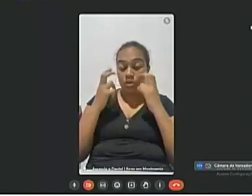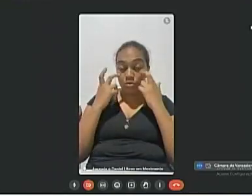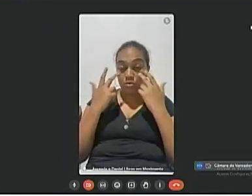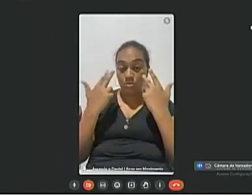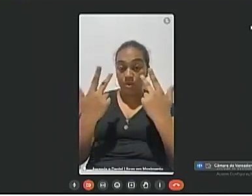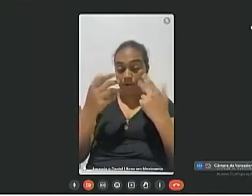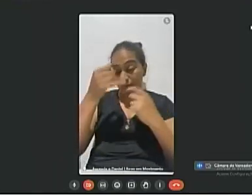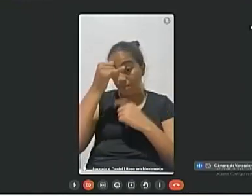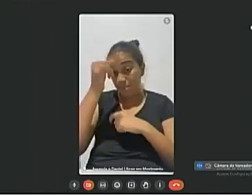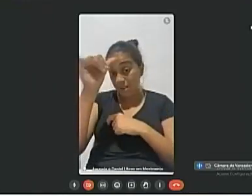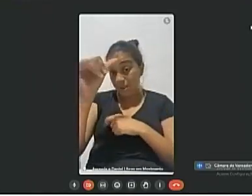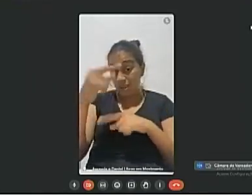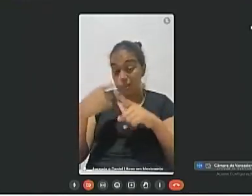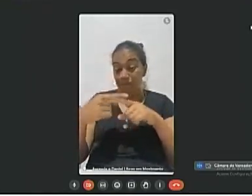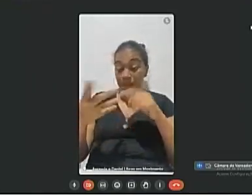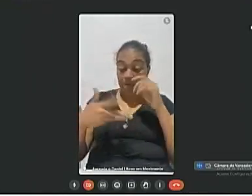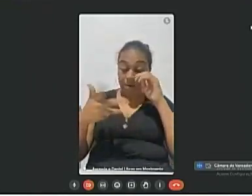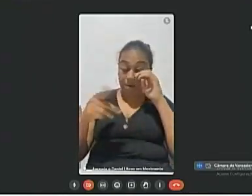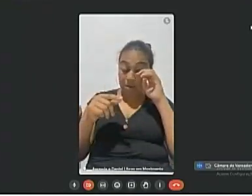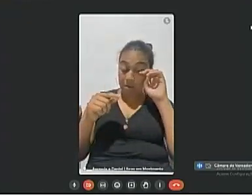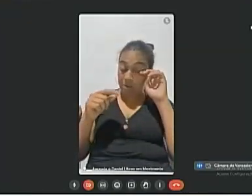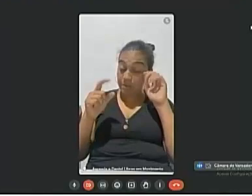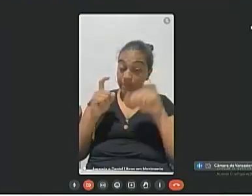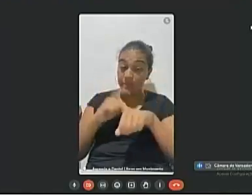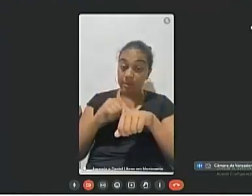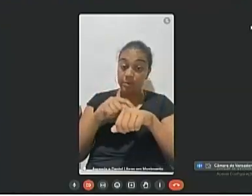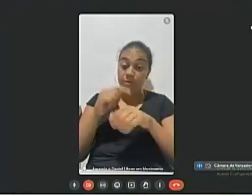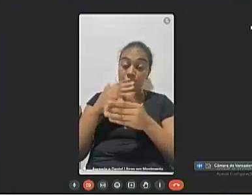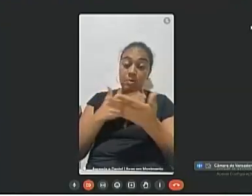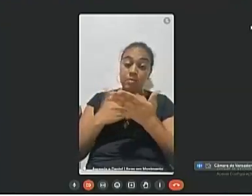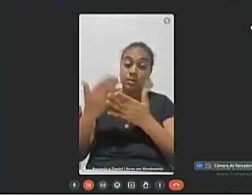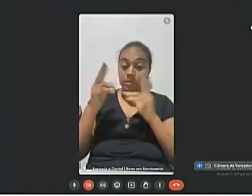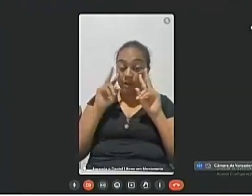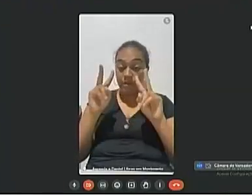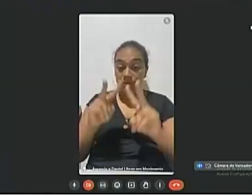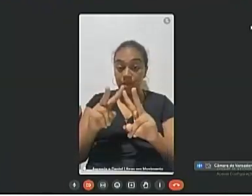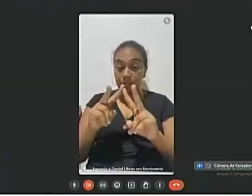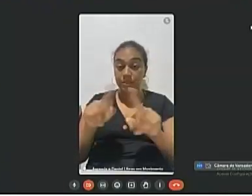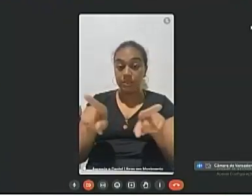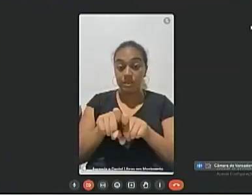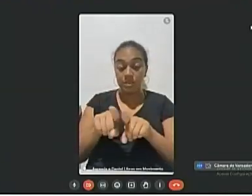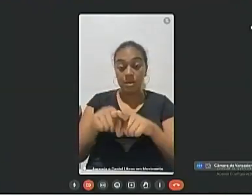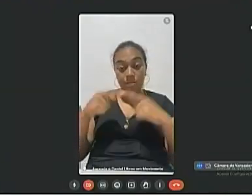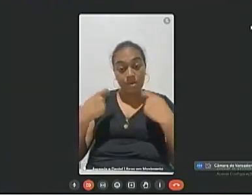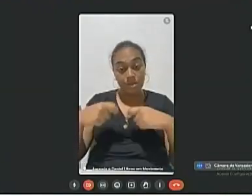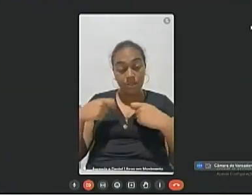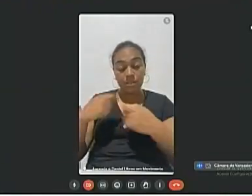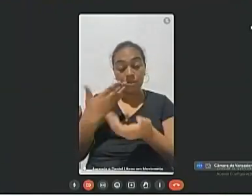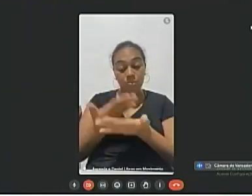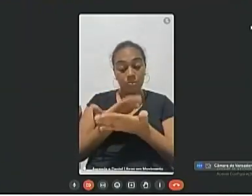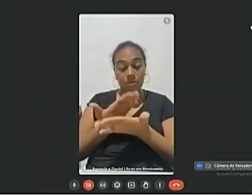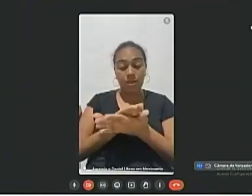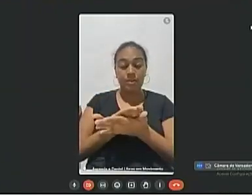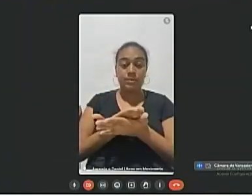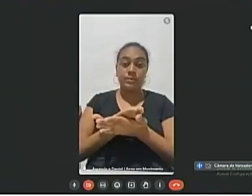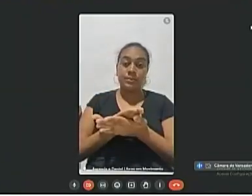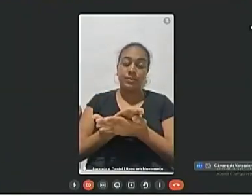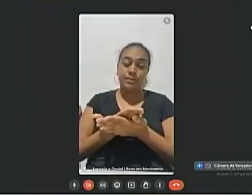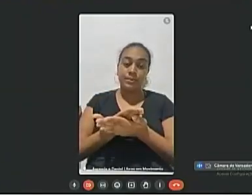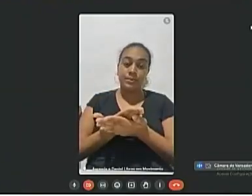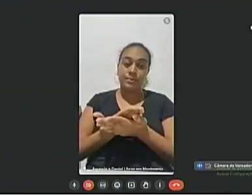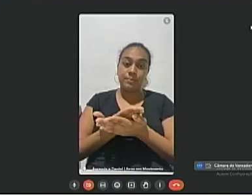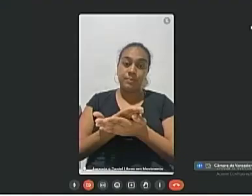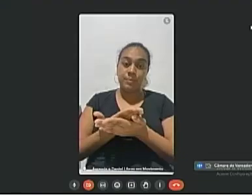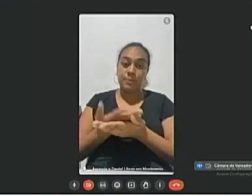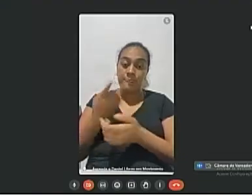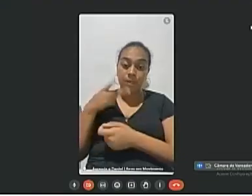evitaria reduzir muito a velocidade por muito tempo e começar a assorear esses cantos. Então essa é uma hipótese que teria que ser estudada no caso de